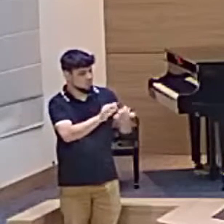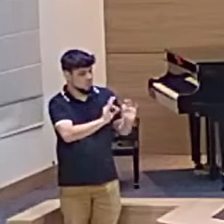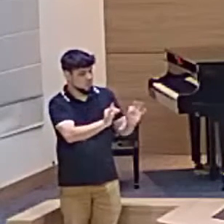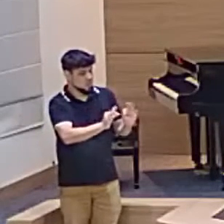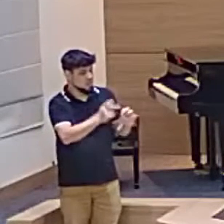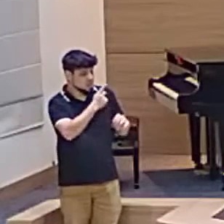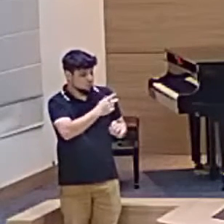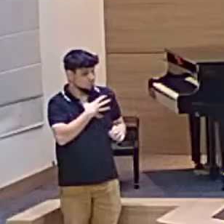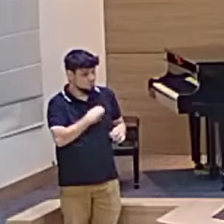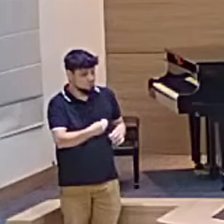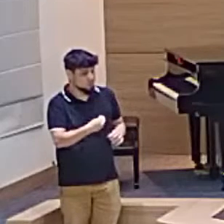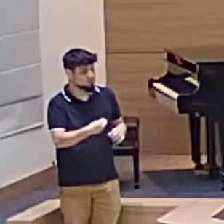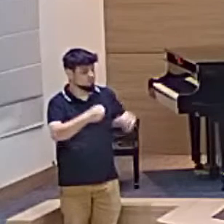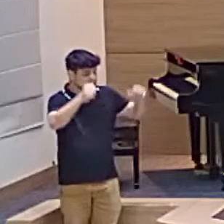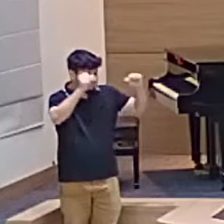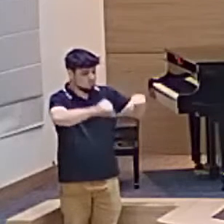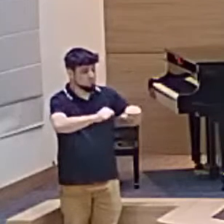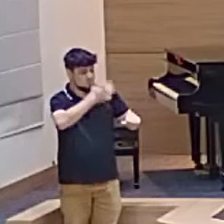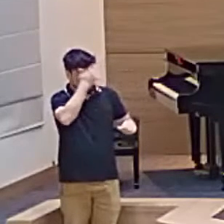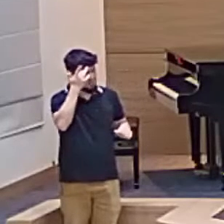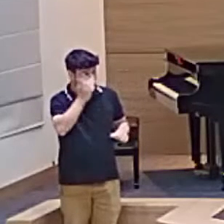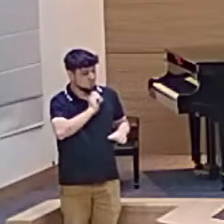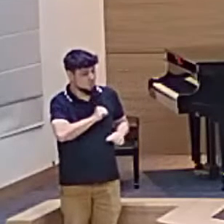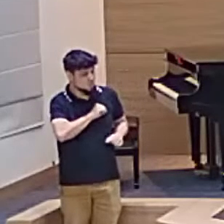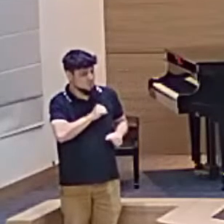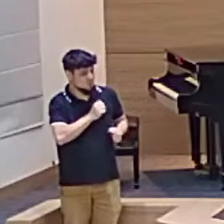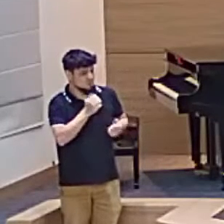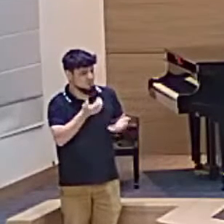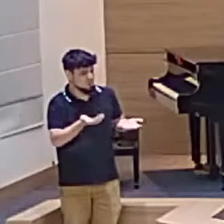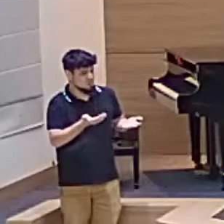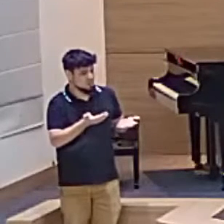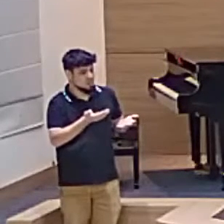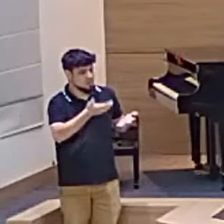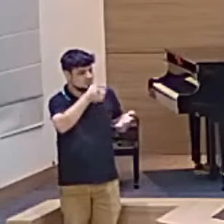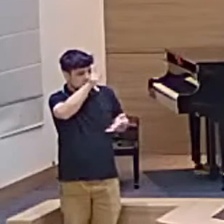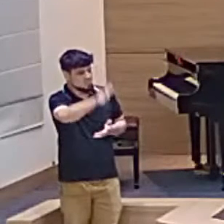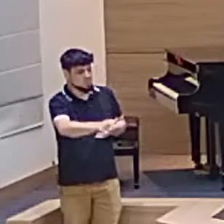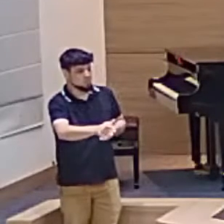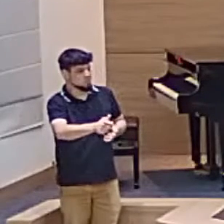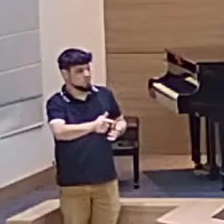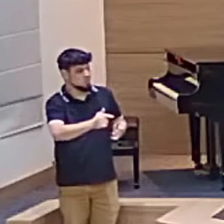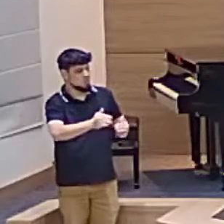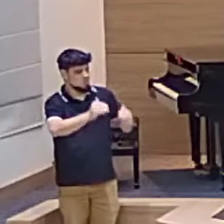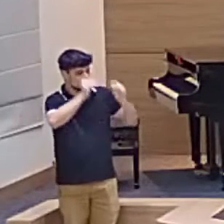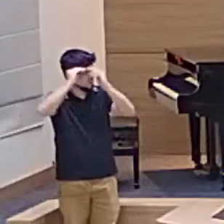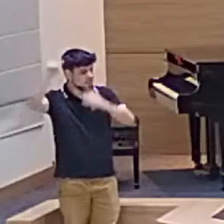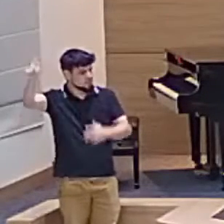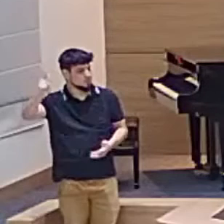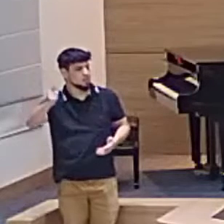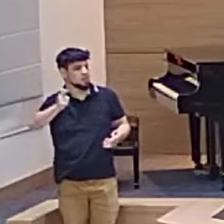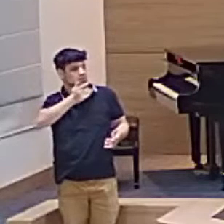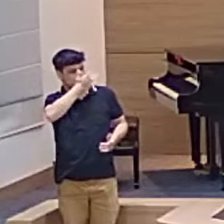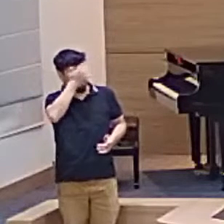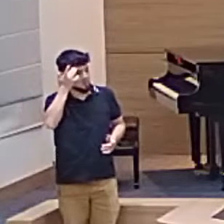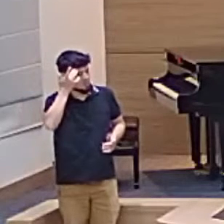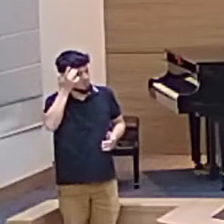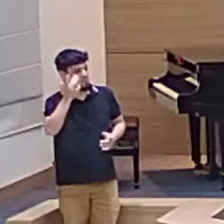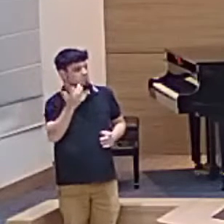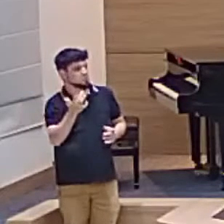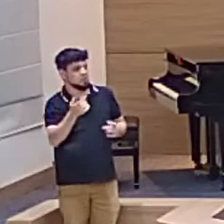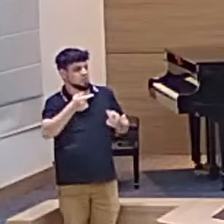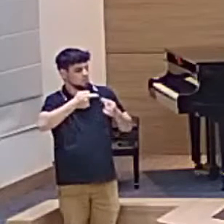perversos ímpios pessoas que não temem a Deus e os que estão